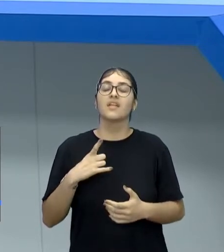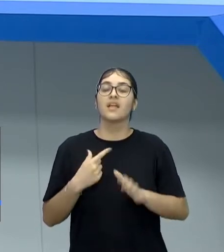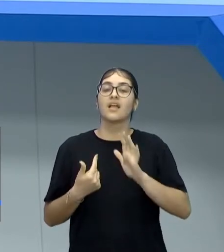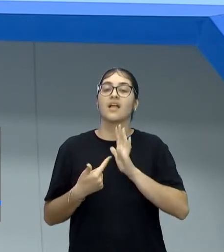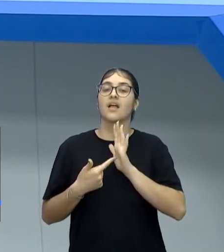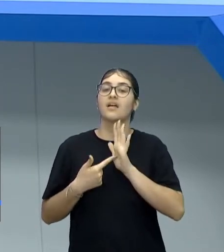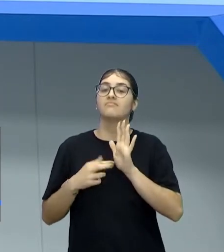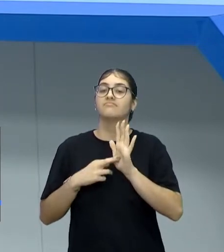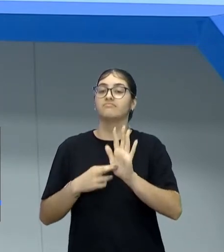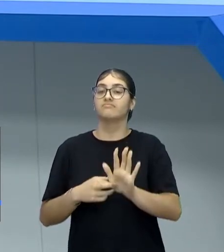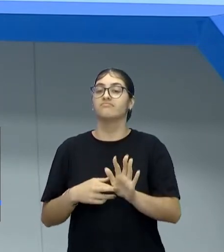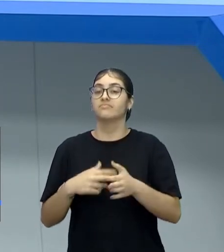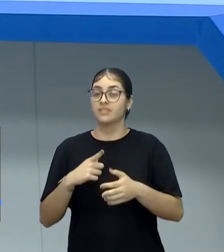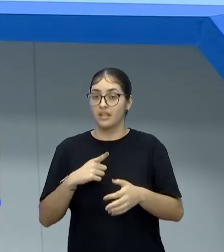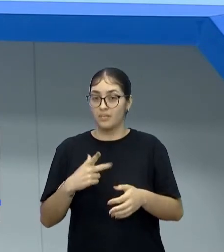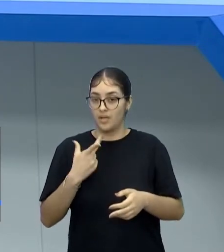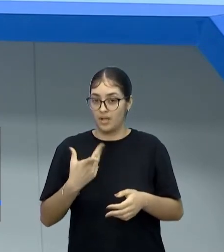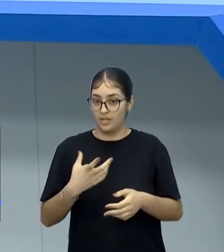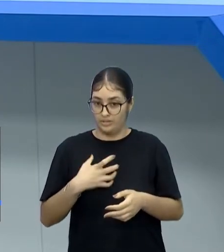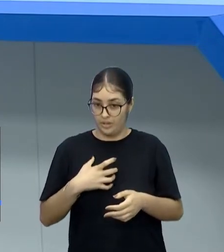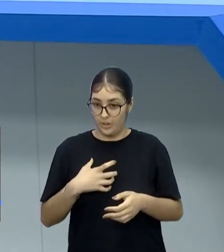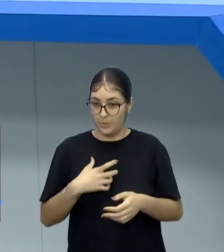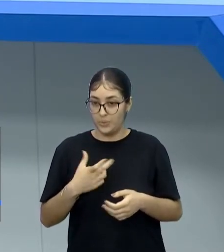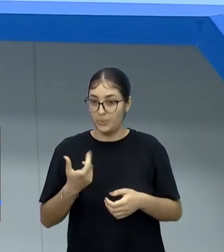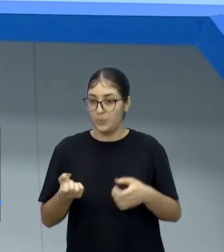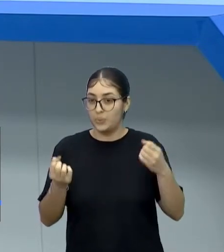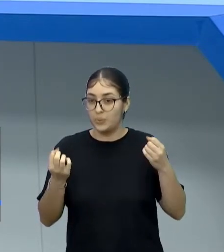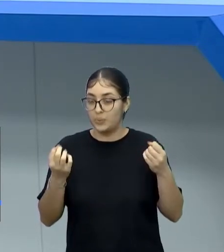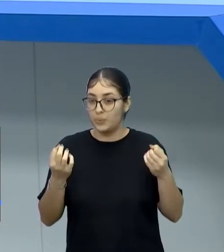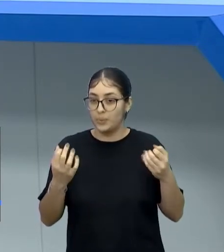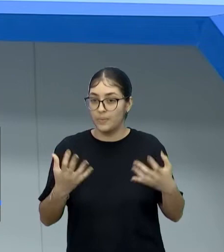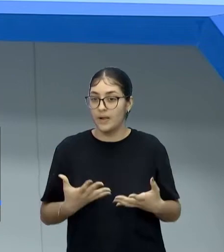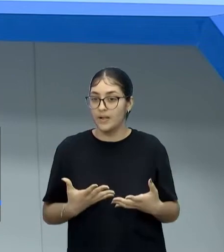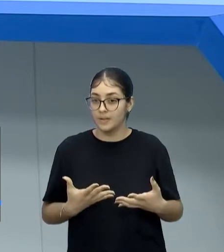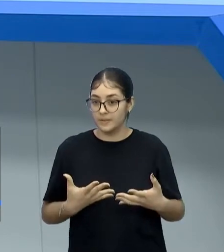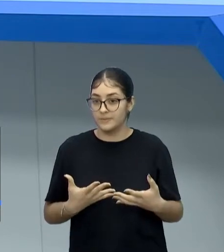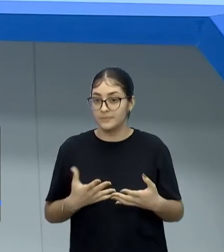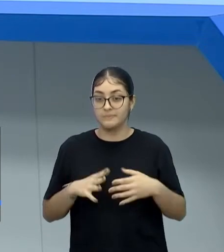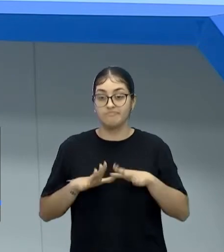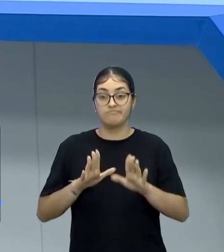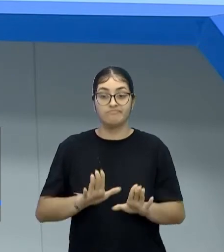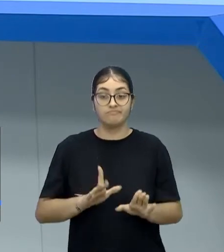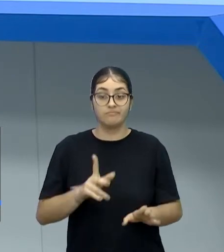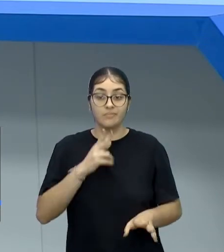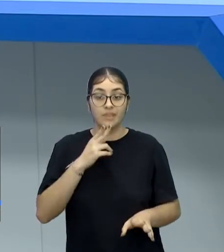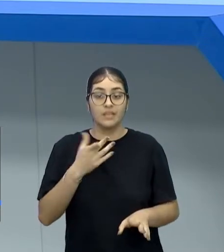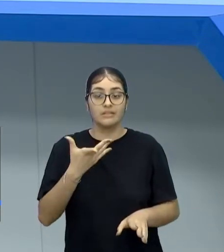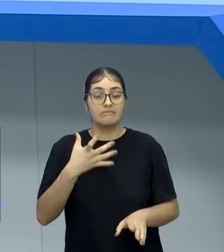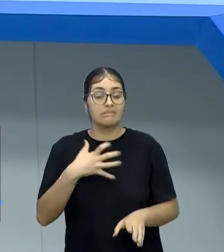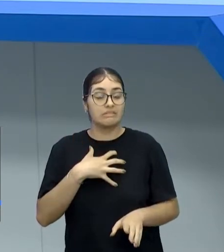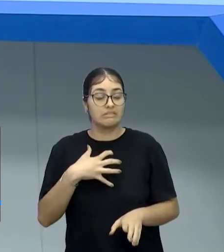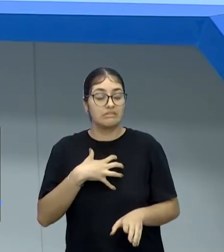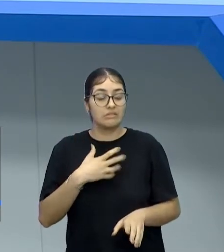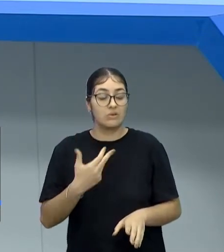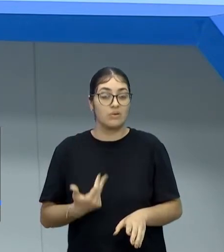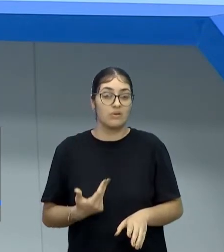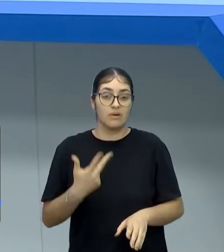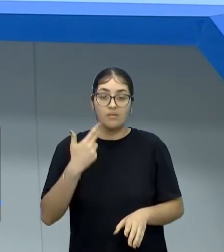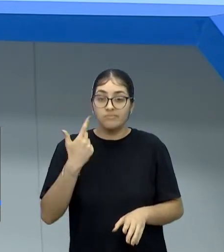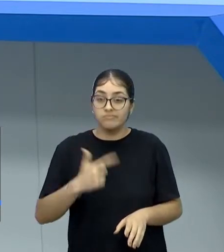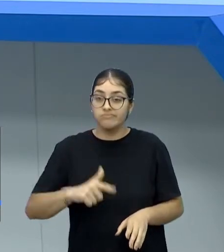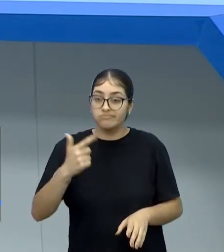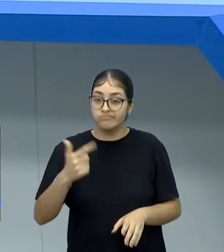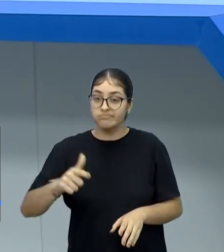representação, ela tem uma forma de falar, né, de escrever, no caso, mas que ela tem o mesmo sentido. Ela vai repetir